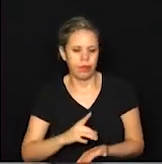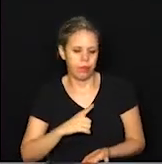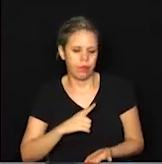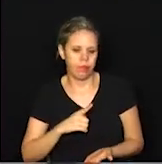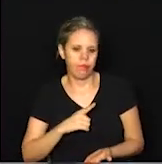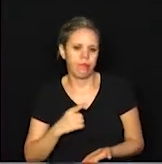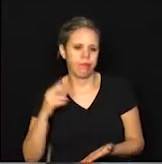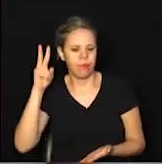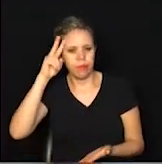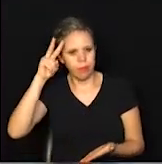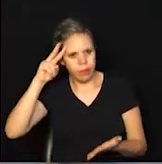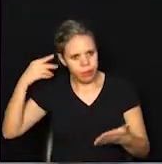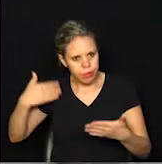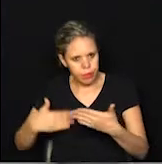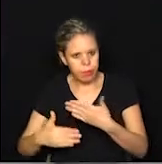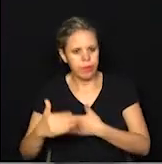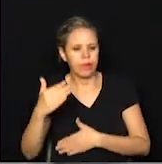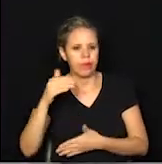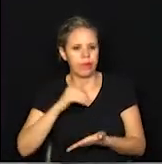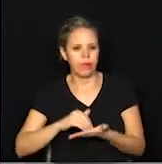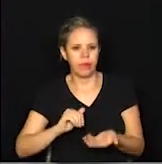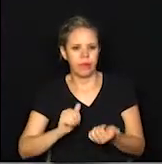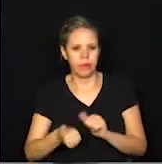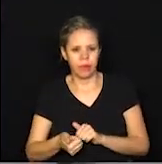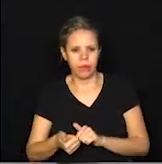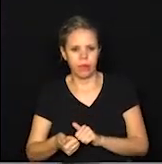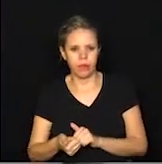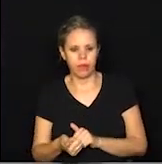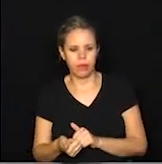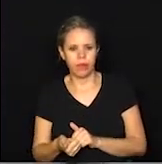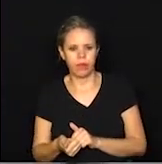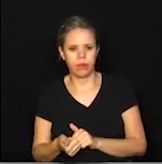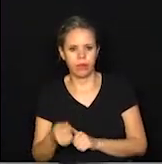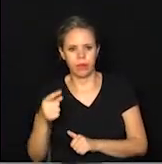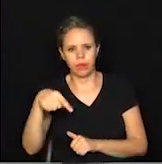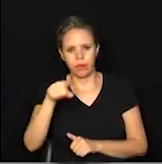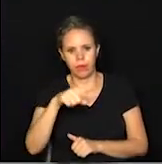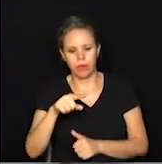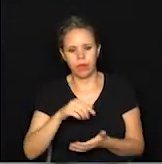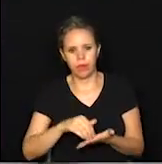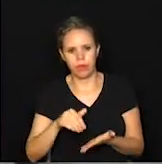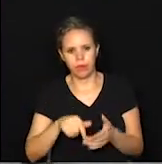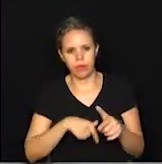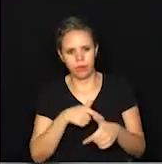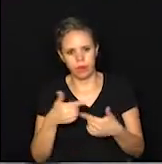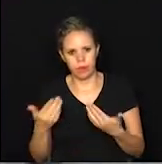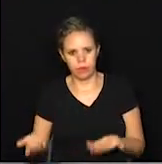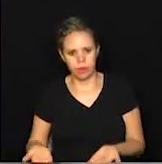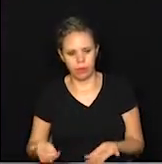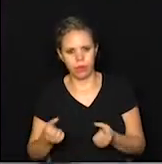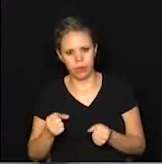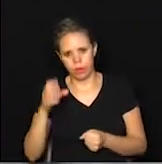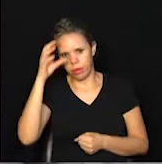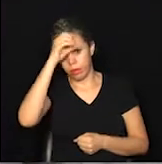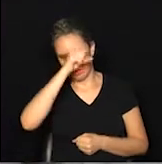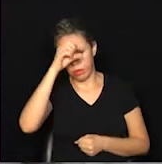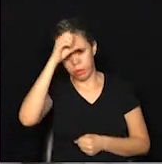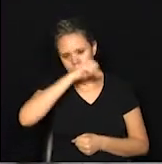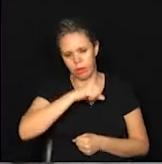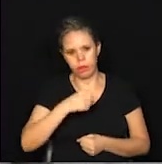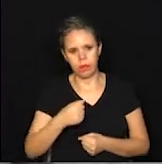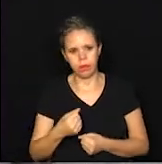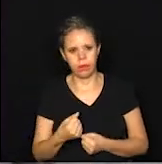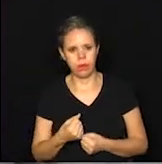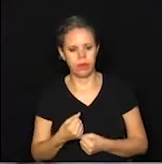uma história aqui dentro da Secretaria de Esporte enquanto você foi secretário aqui. Pude aprender muito